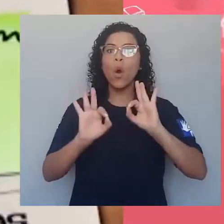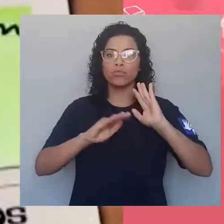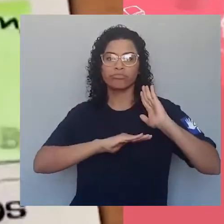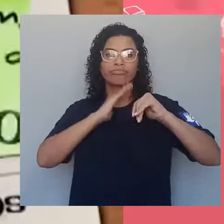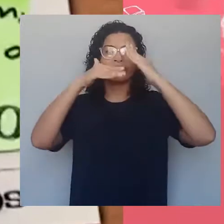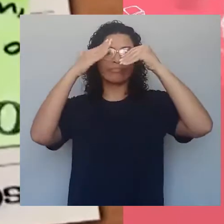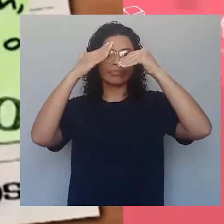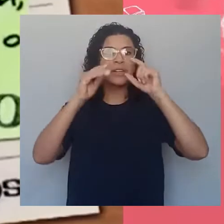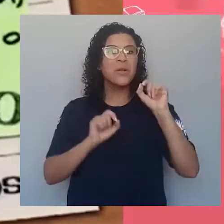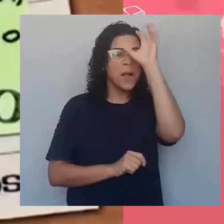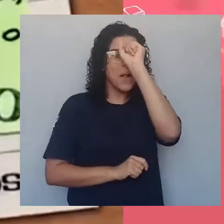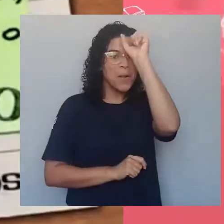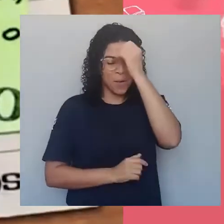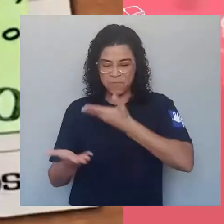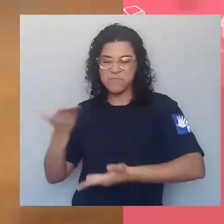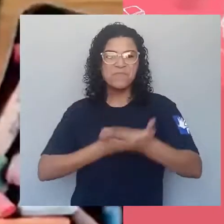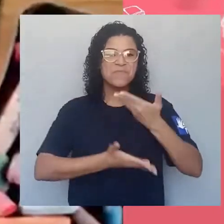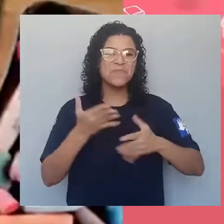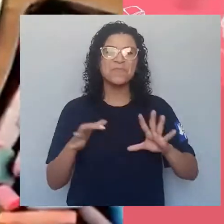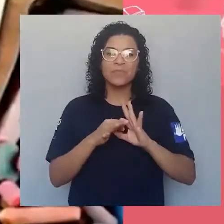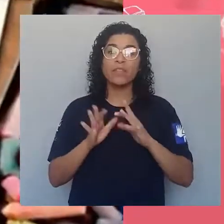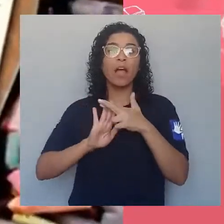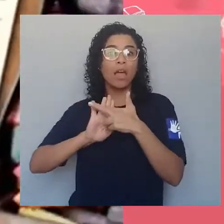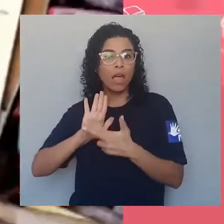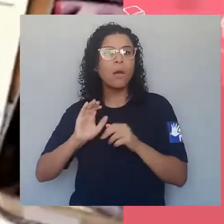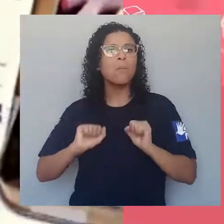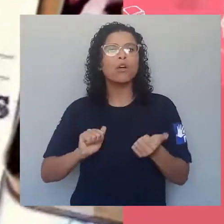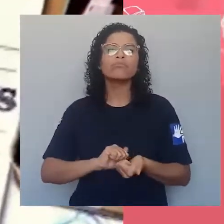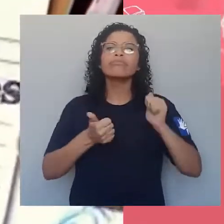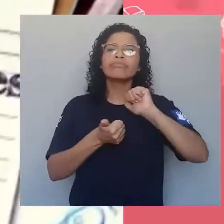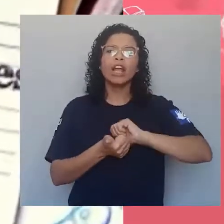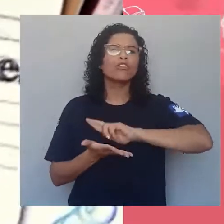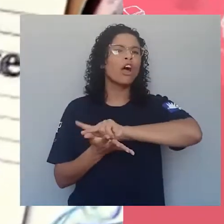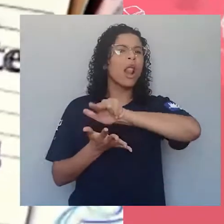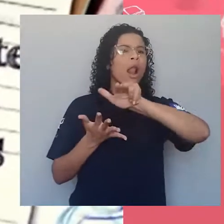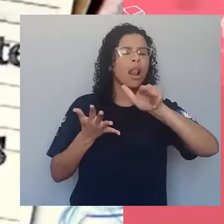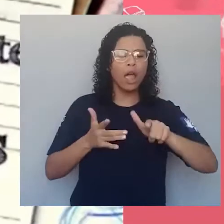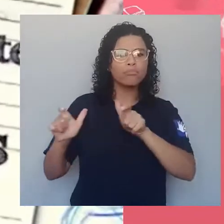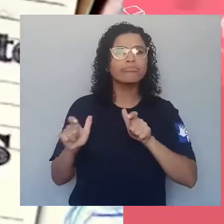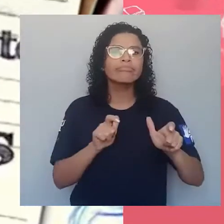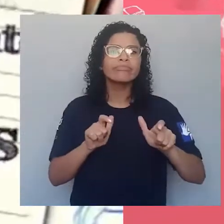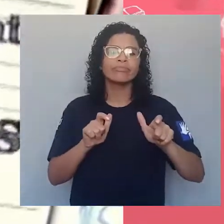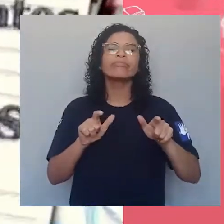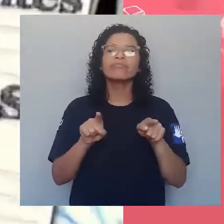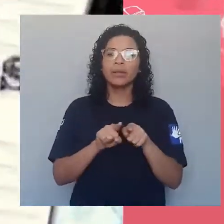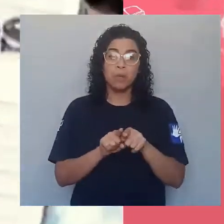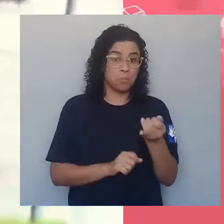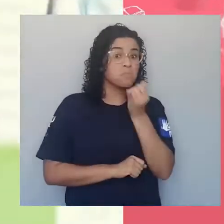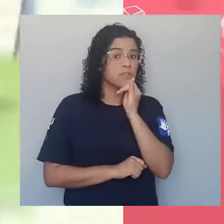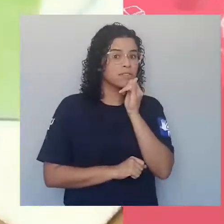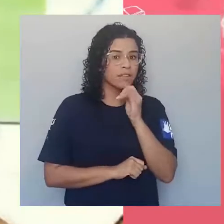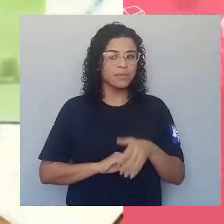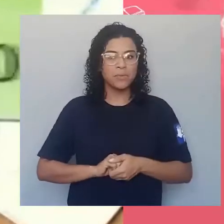a aprendizagem, a interação e o convívio. As regras podem ser adaptadas para os mais diferentes ambientes e situações. Por